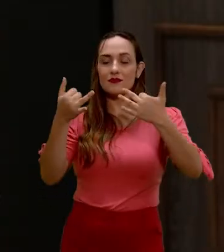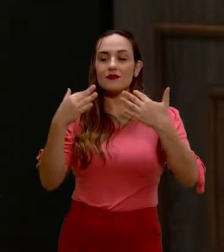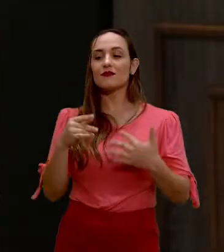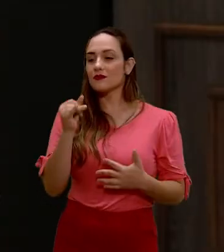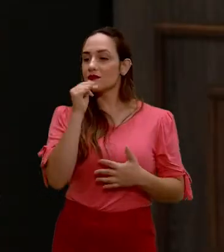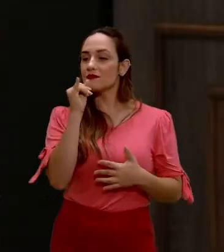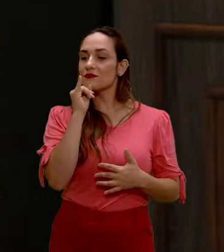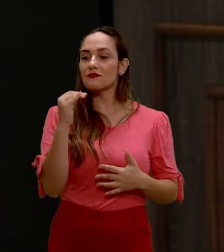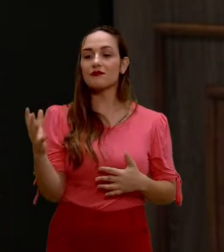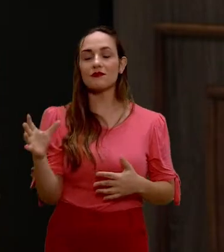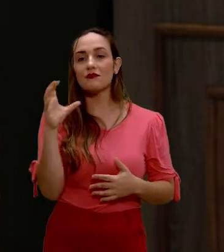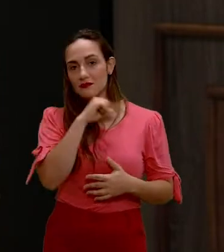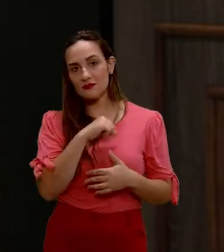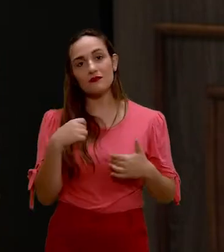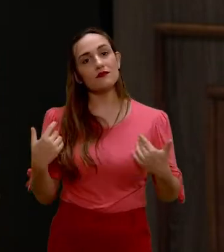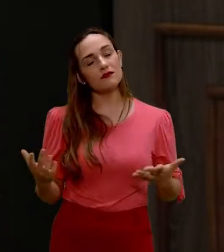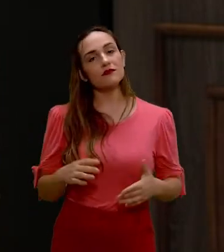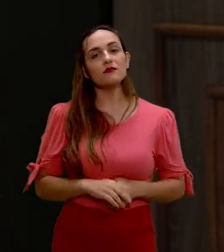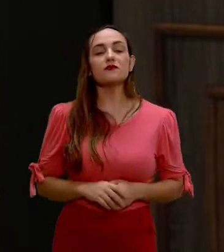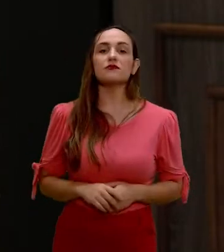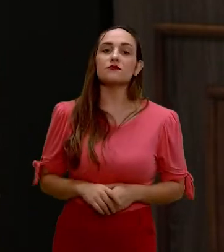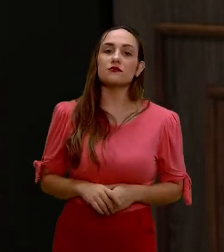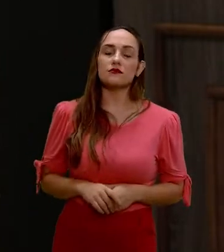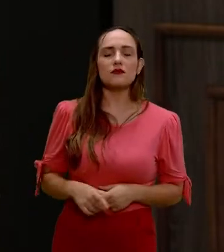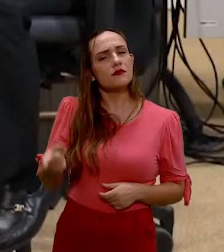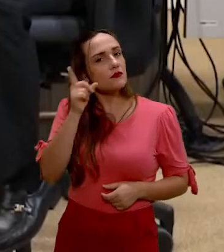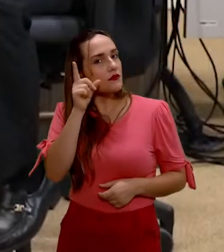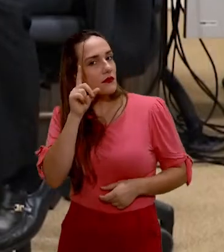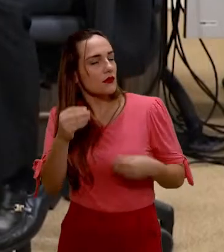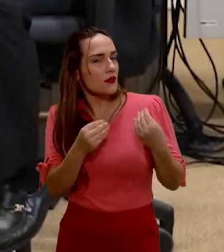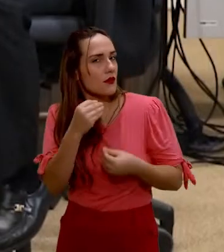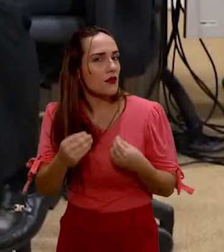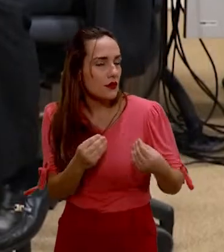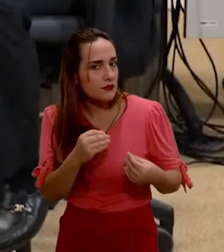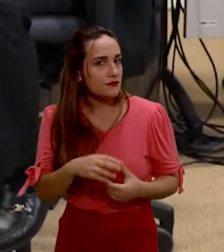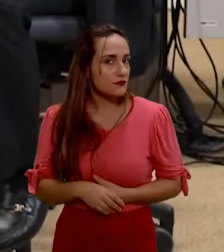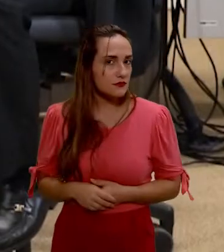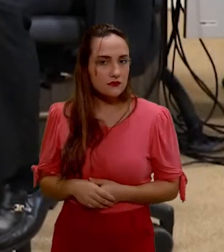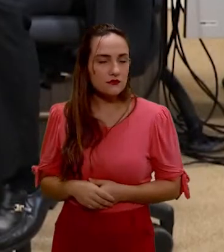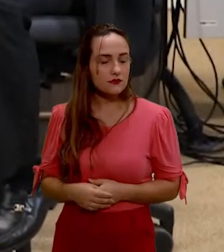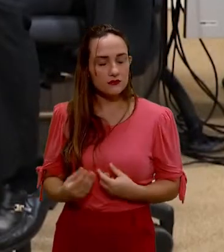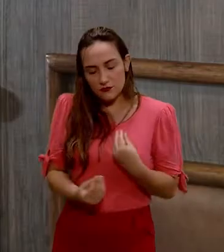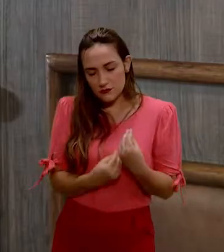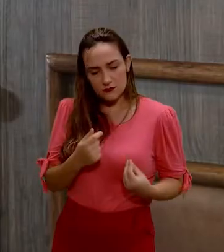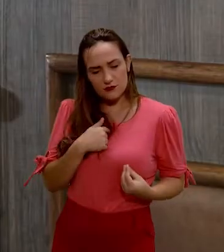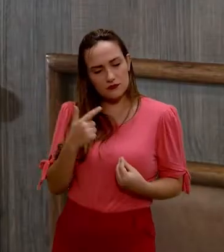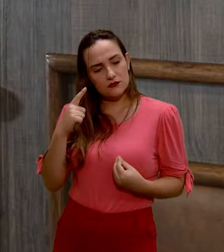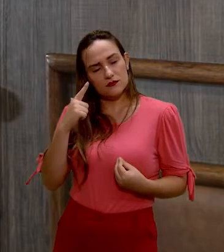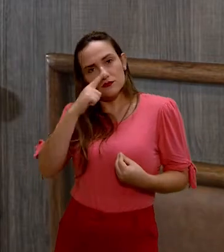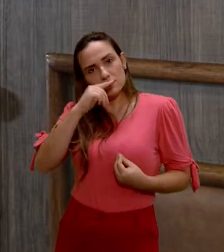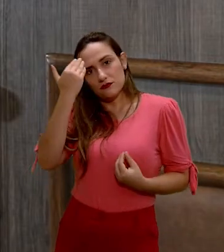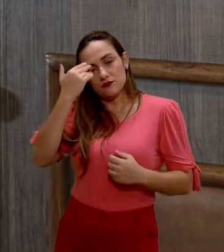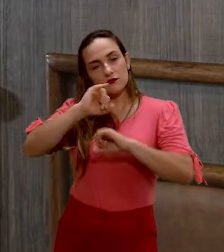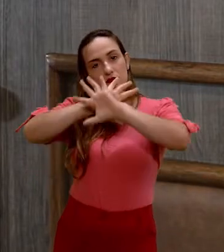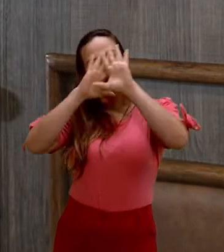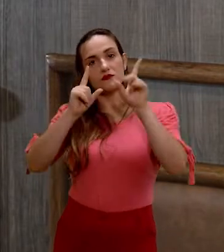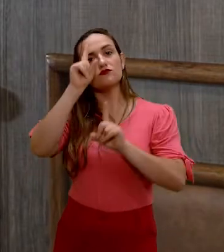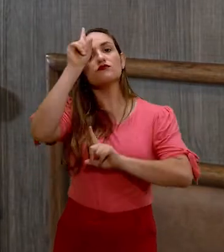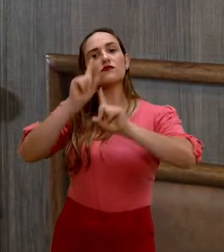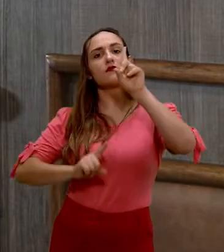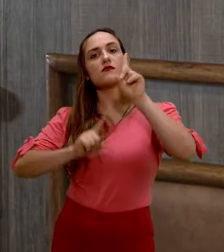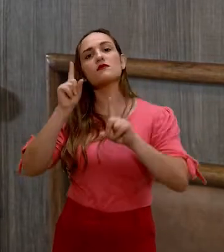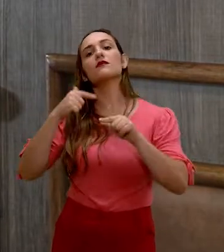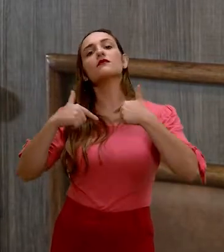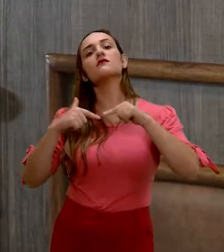senhor acabou de dar um exemplo aí sobre um funcionário, né? Mas isso diariamente, como que a gente poderia mensurar